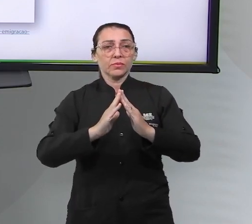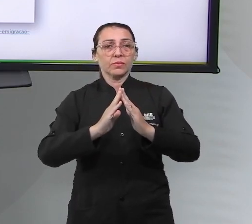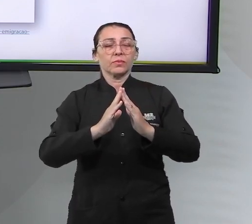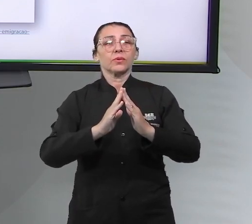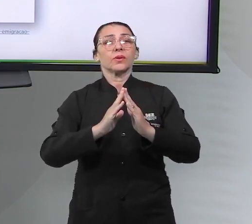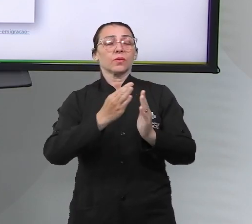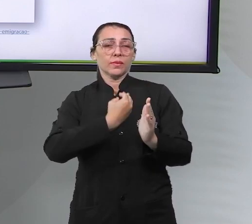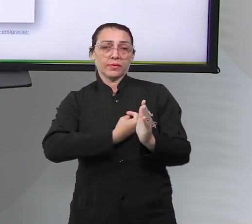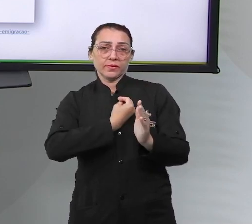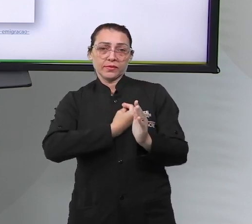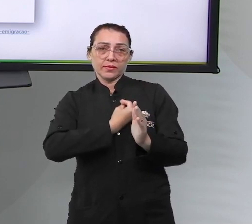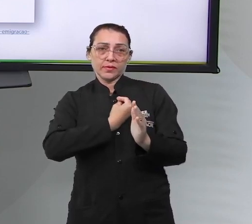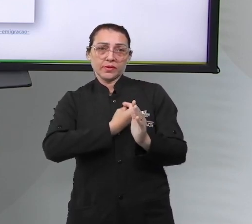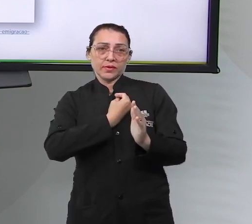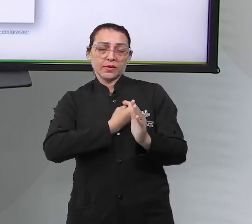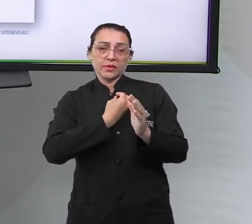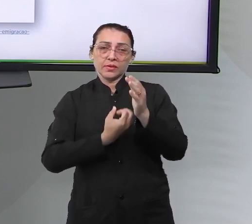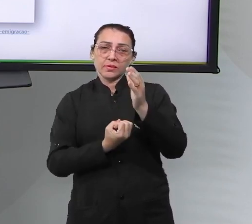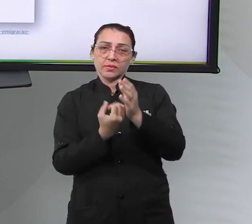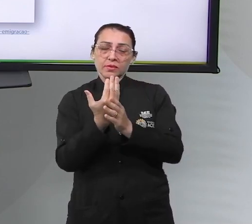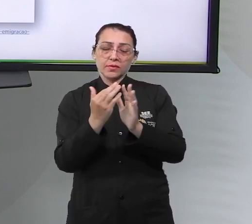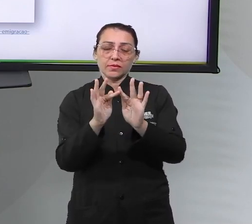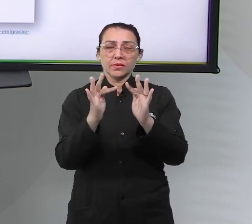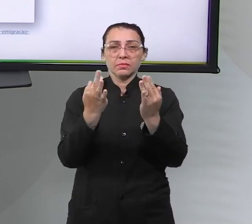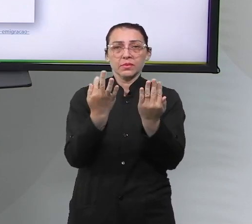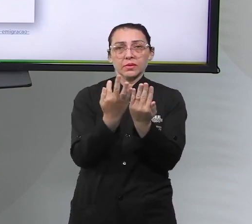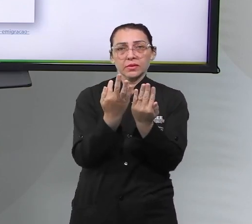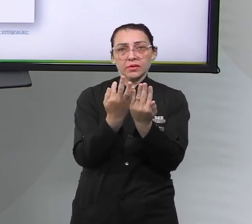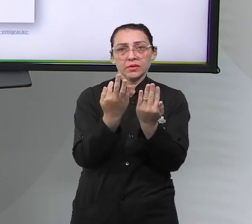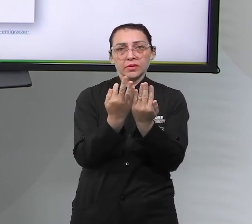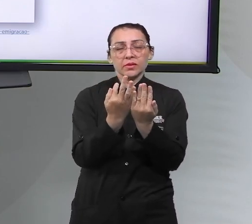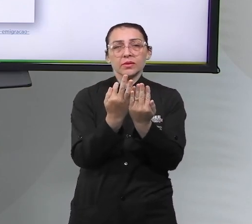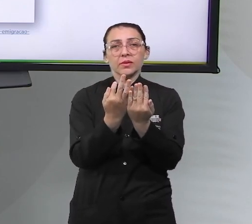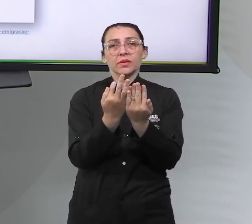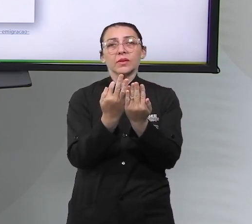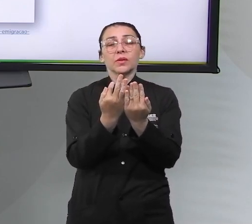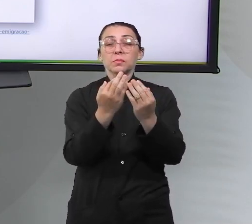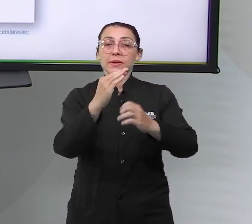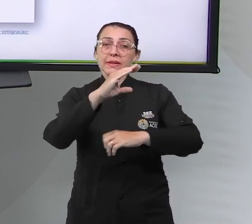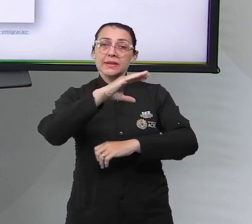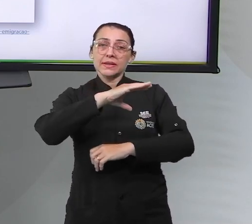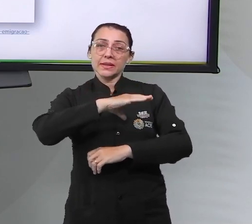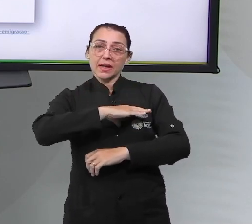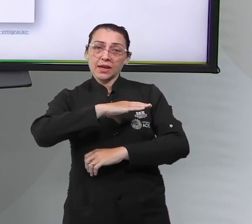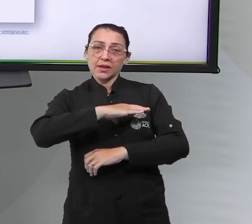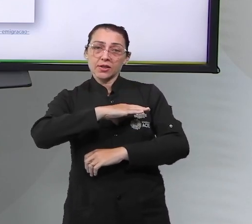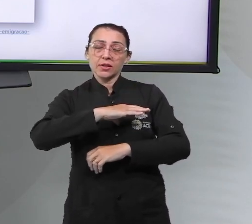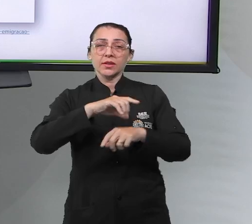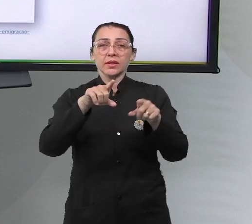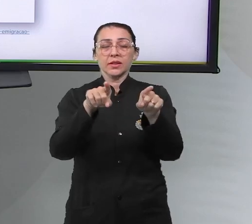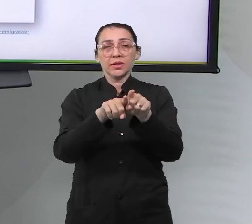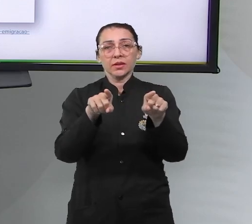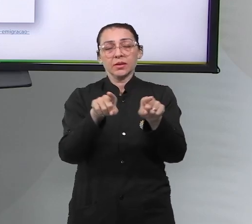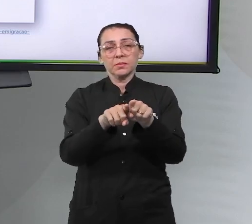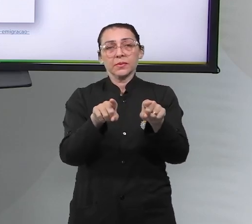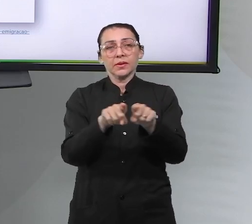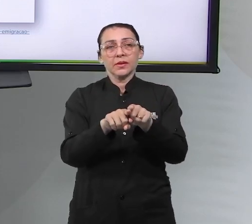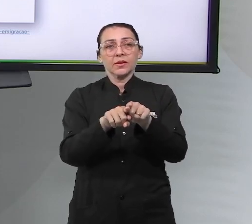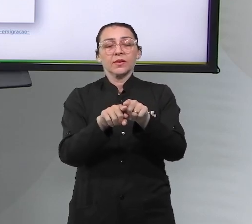toda uma vida, as origens familiares em uma determinada cidade e muitas das vezes ela